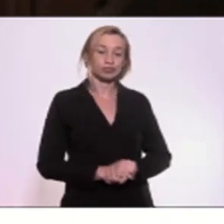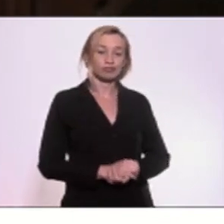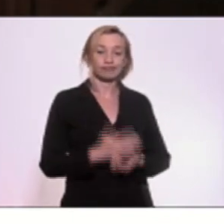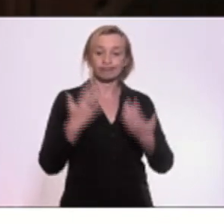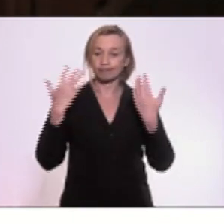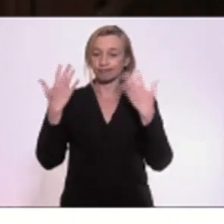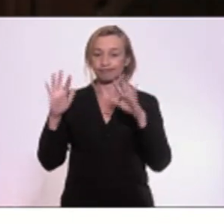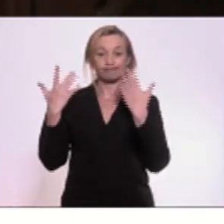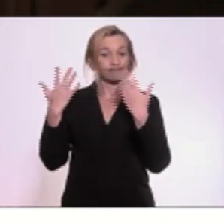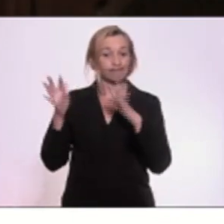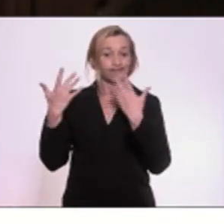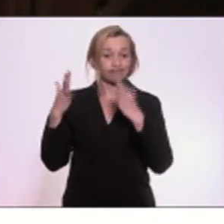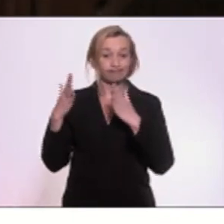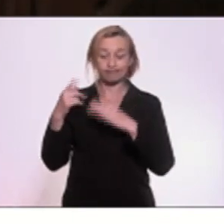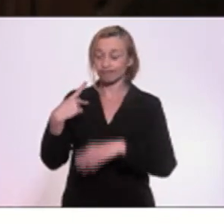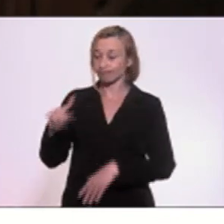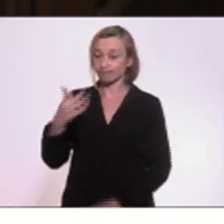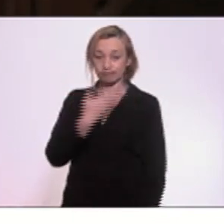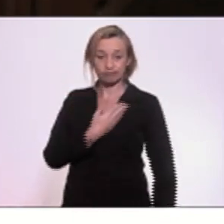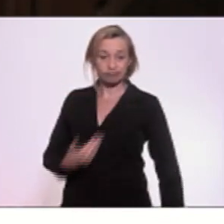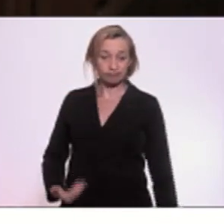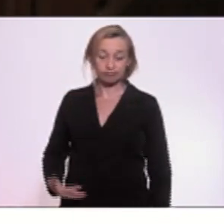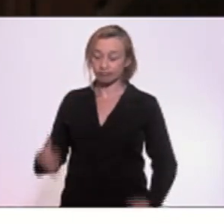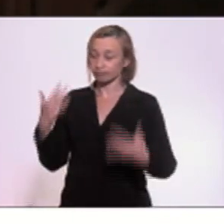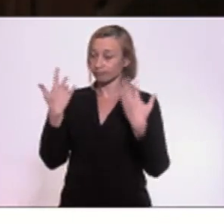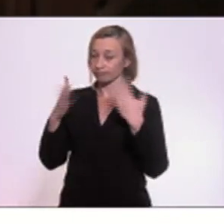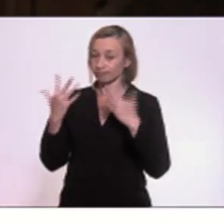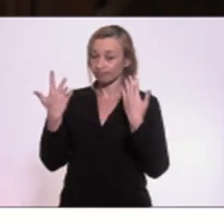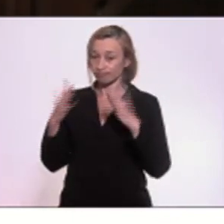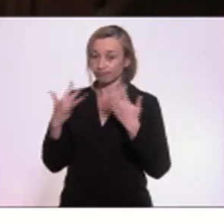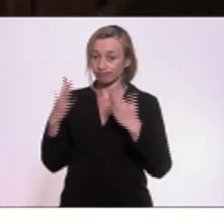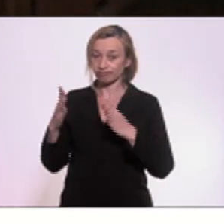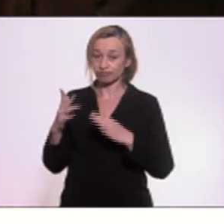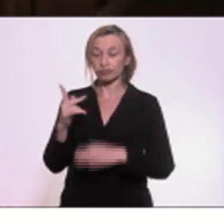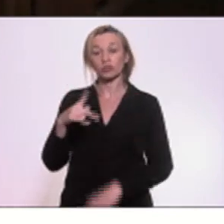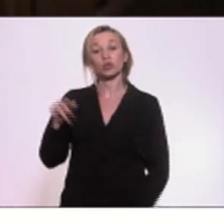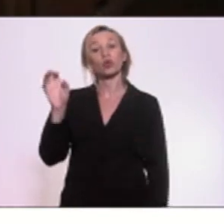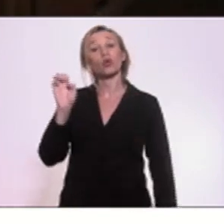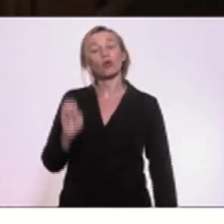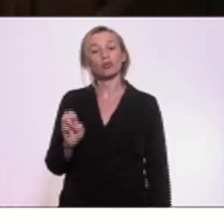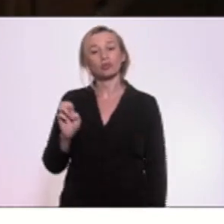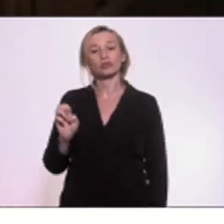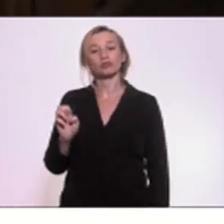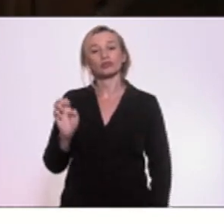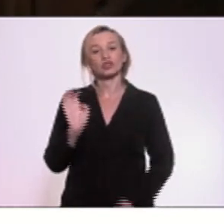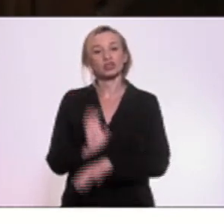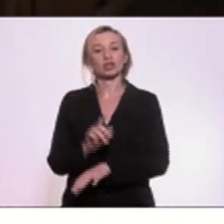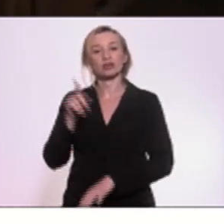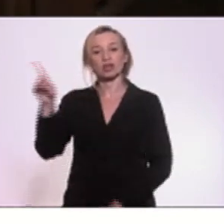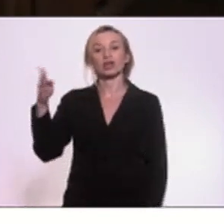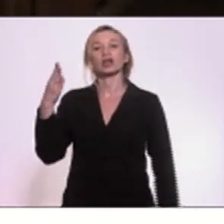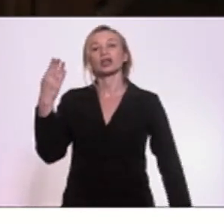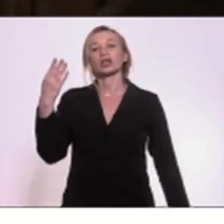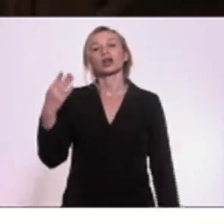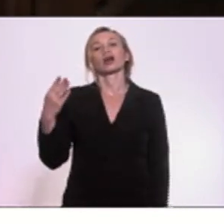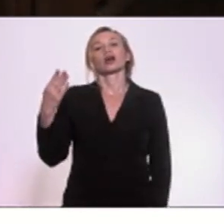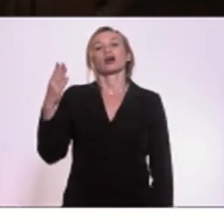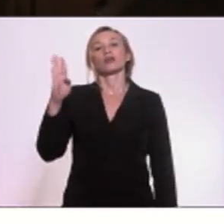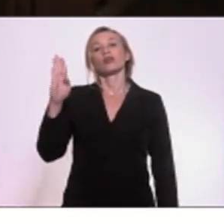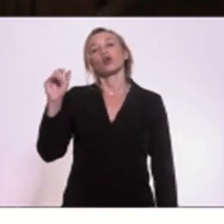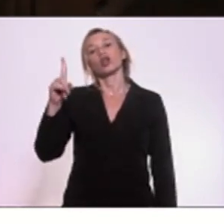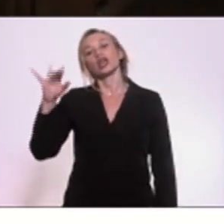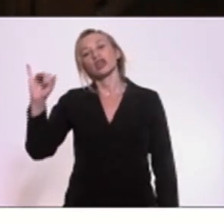celebra, seu governo celebra o golpe de Estado na Bolívia, o seu governo